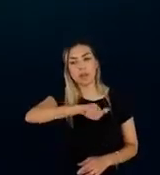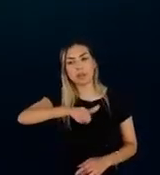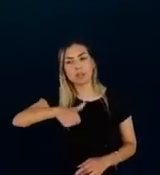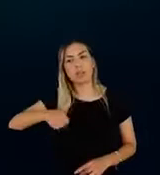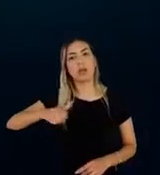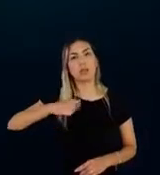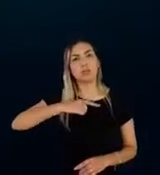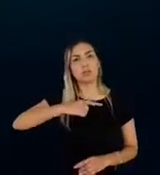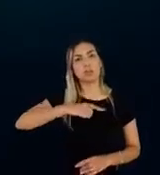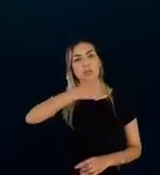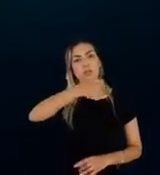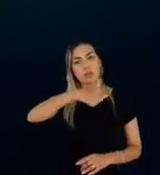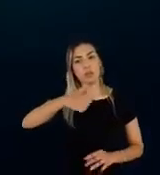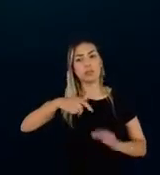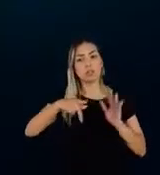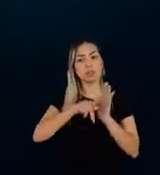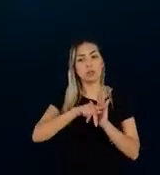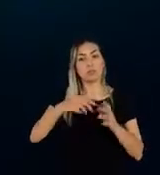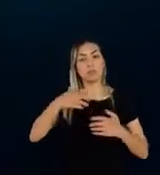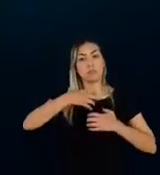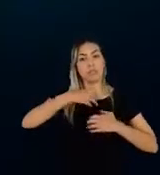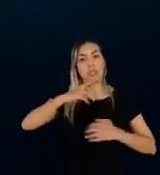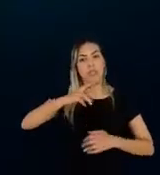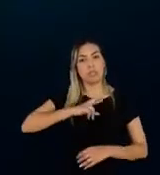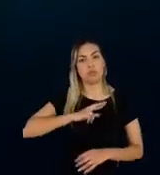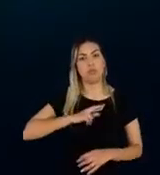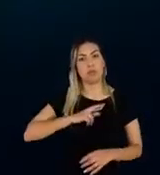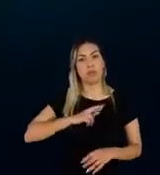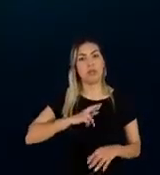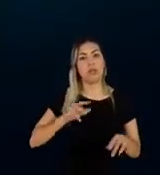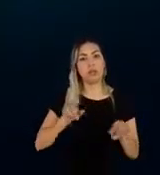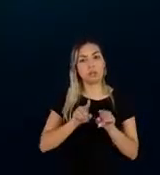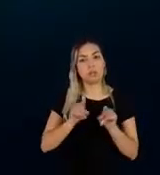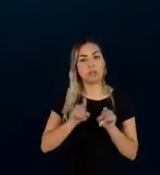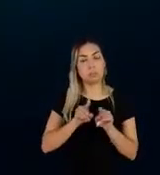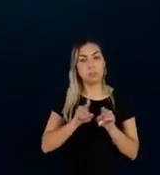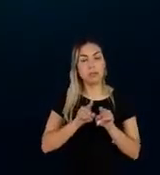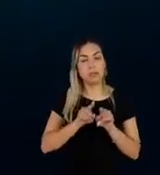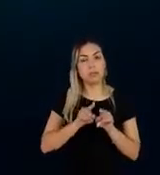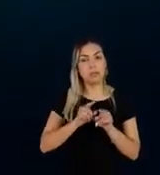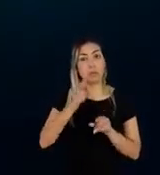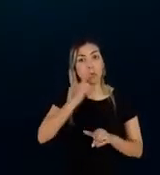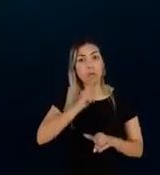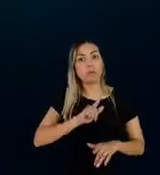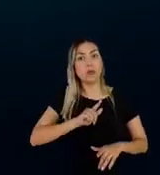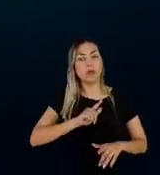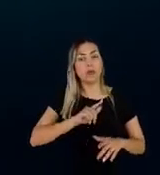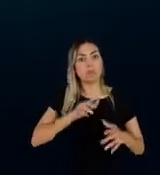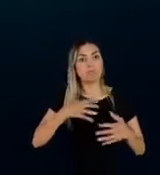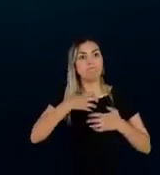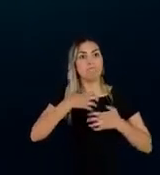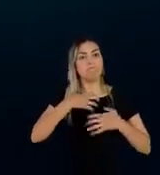análise de impactos e resultados, que vão retroalimentar esse sistema,